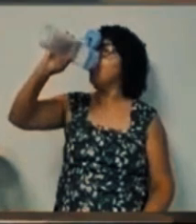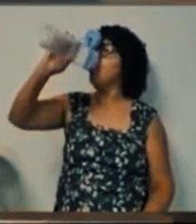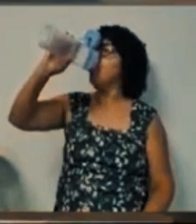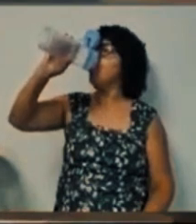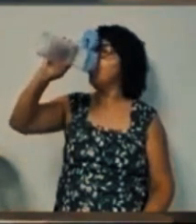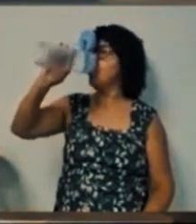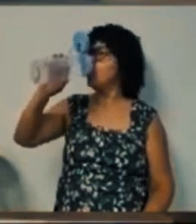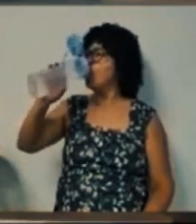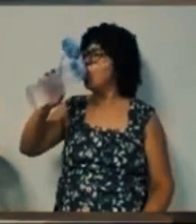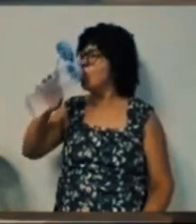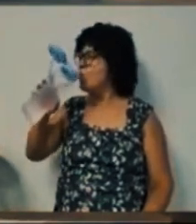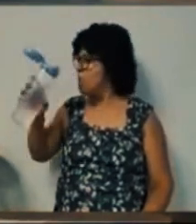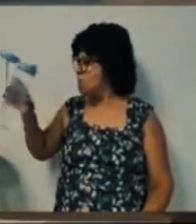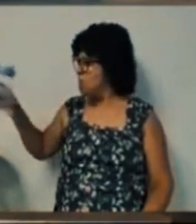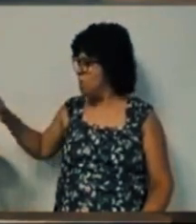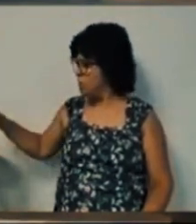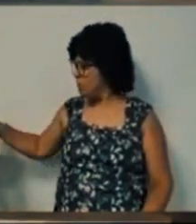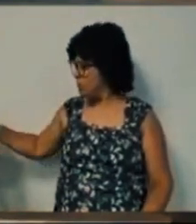e Jesus disse,